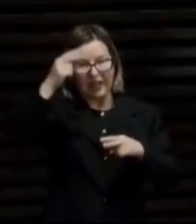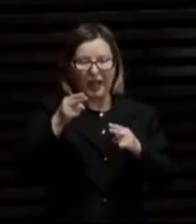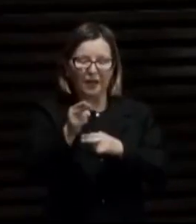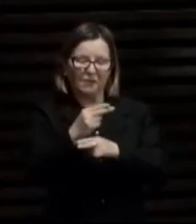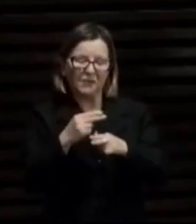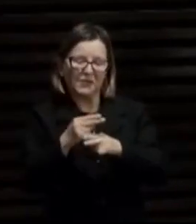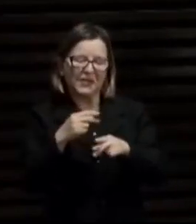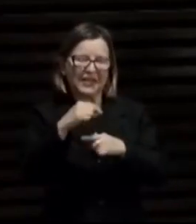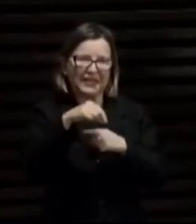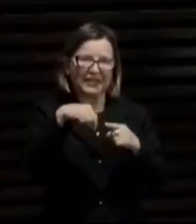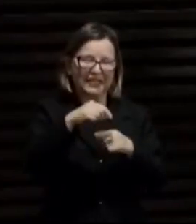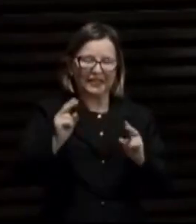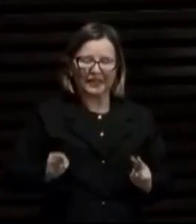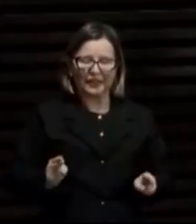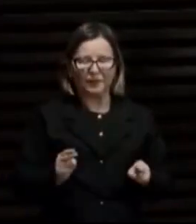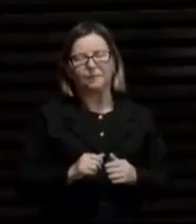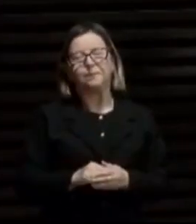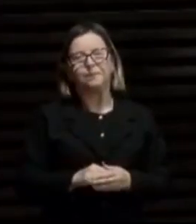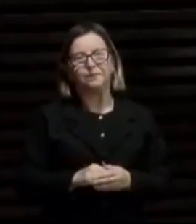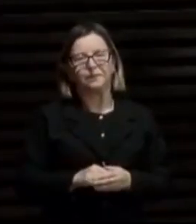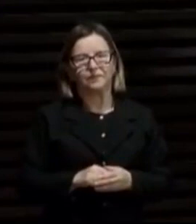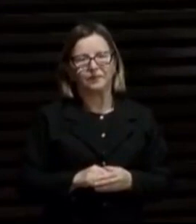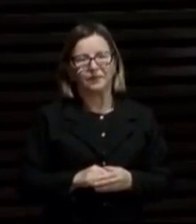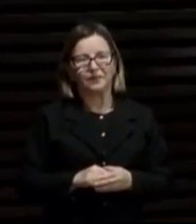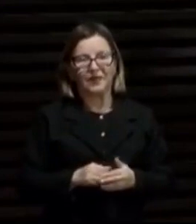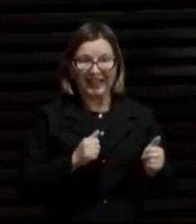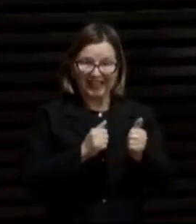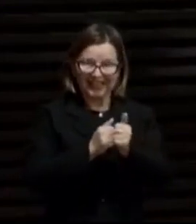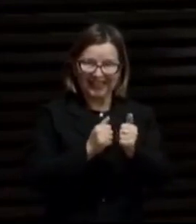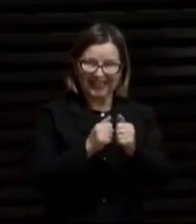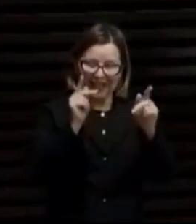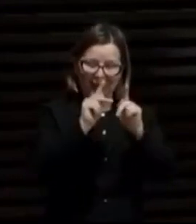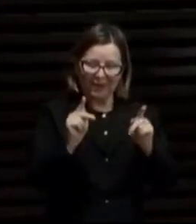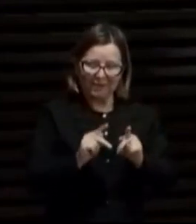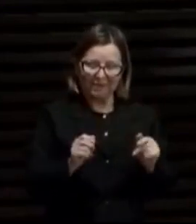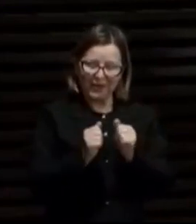vamos ler juntos? Segui a paz com todos